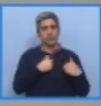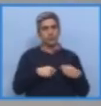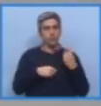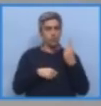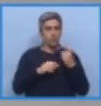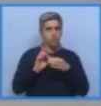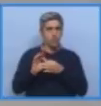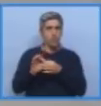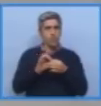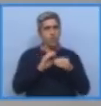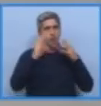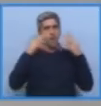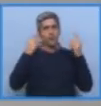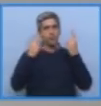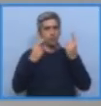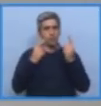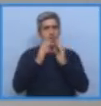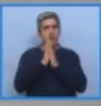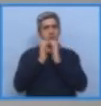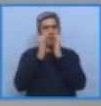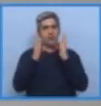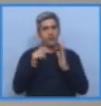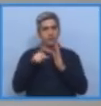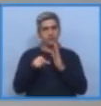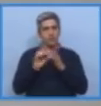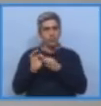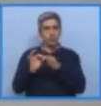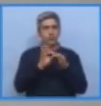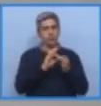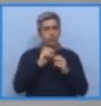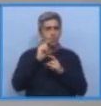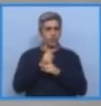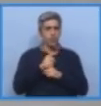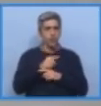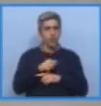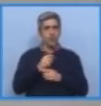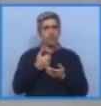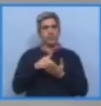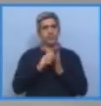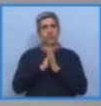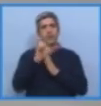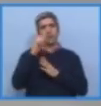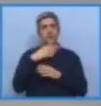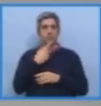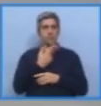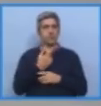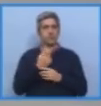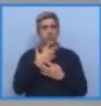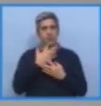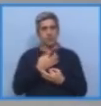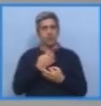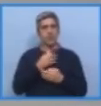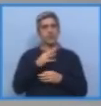num só coração e numa só alma. A experiência da Igreja e da comunhão. Por isso que é a expressão da presença de Deus. E por isso a